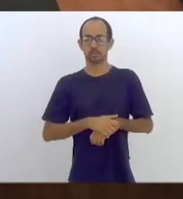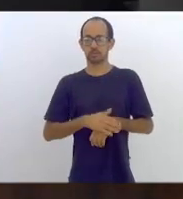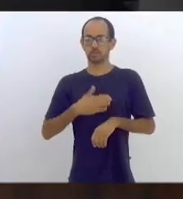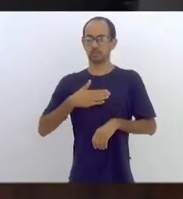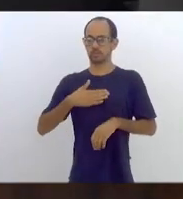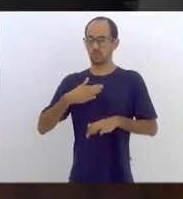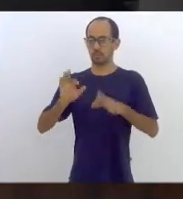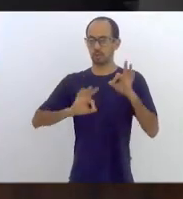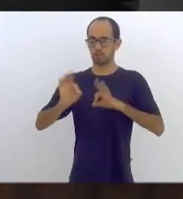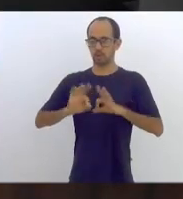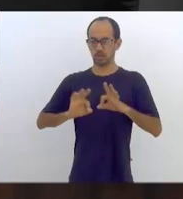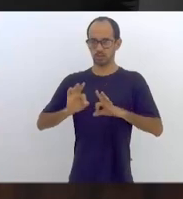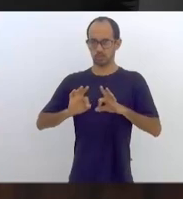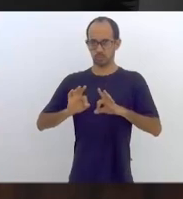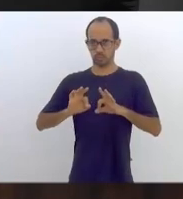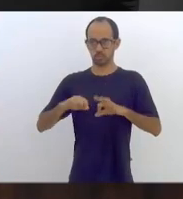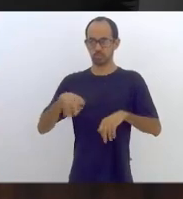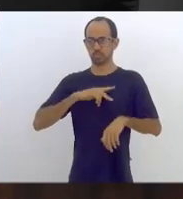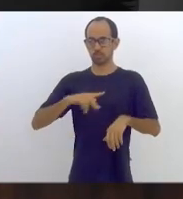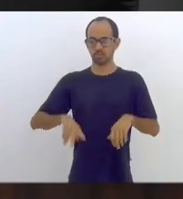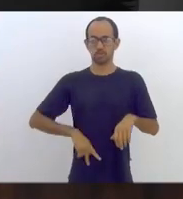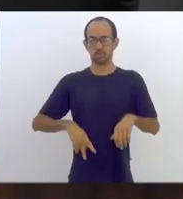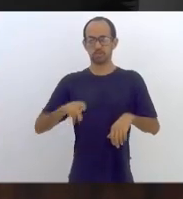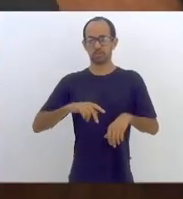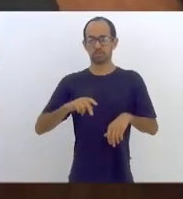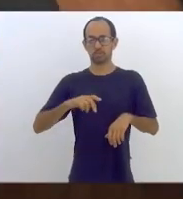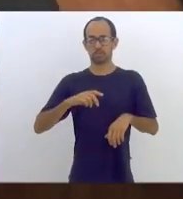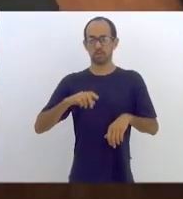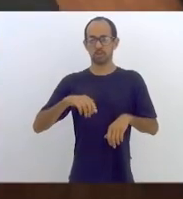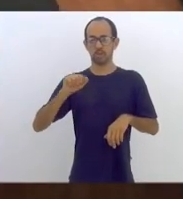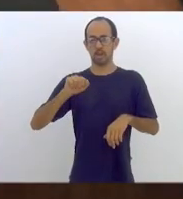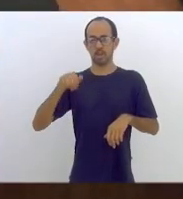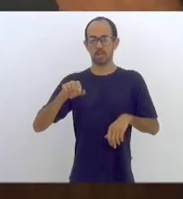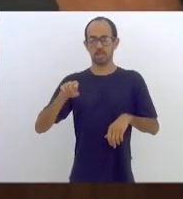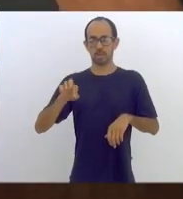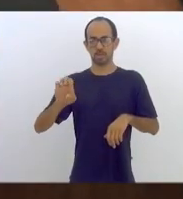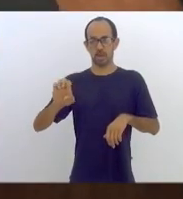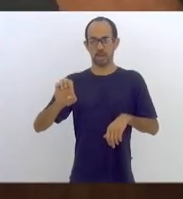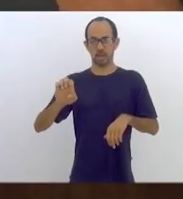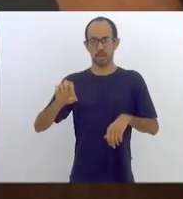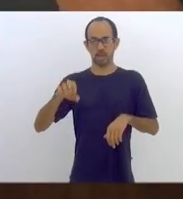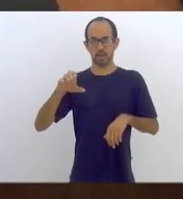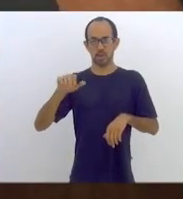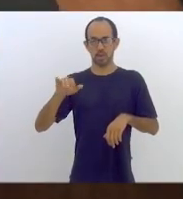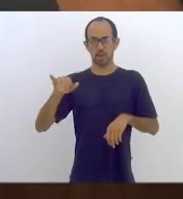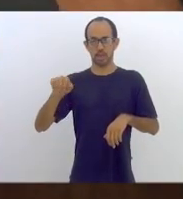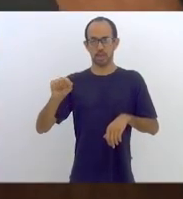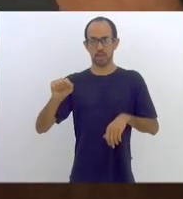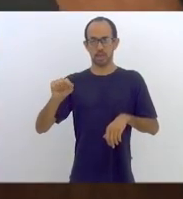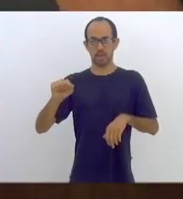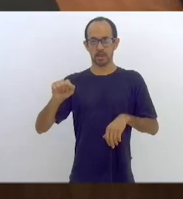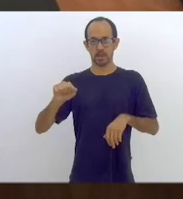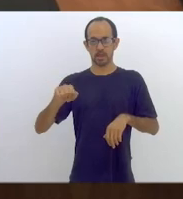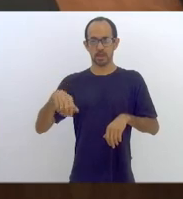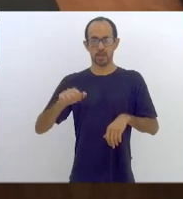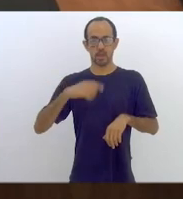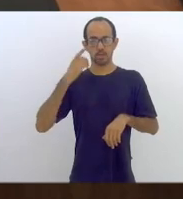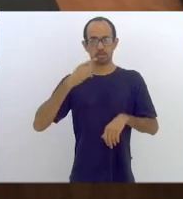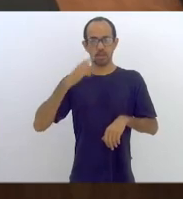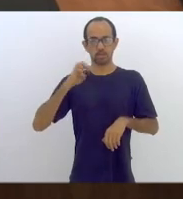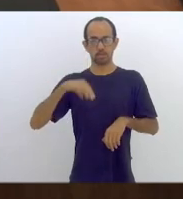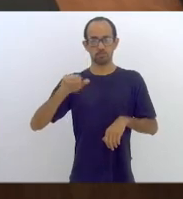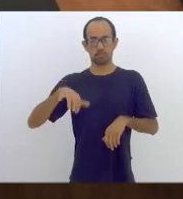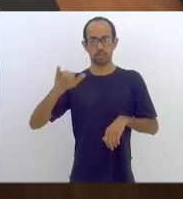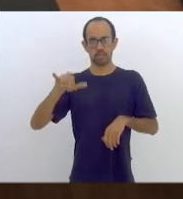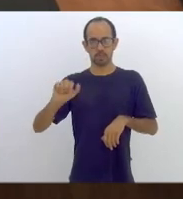em relação ao presidida pelo Deputado André Correia quem devia ter presidida essa era o deputado Carlos Mickey